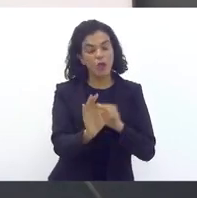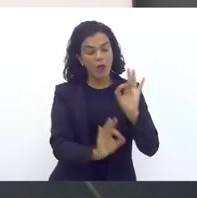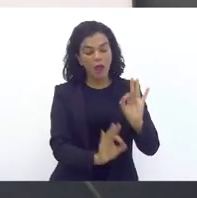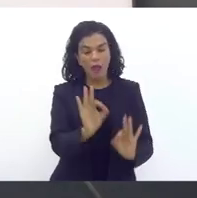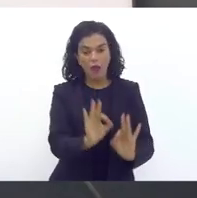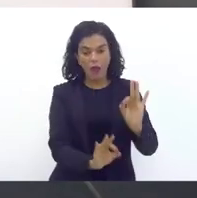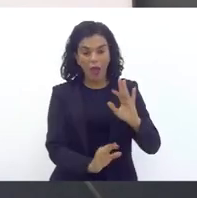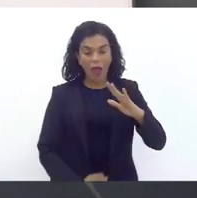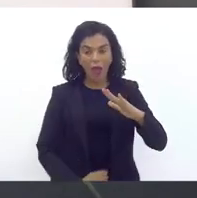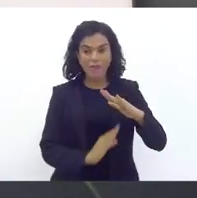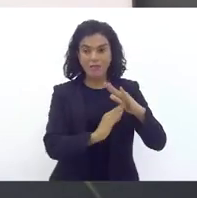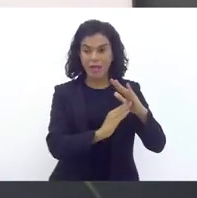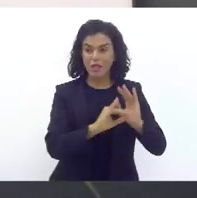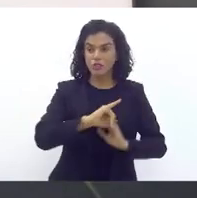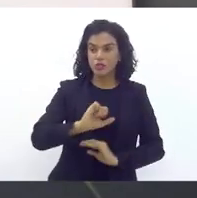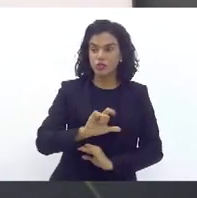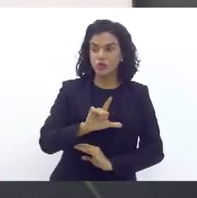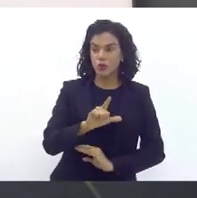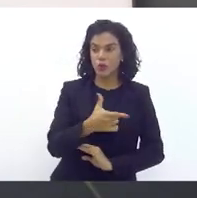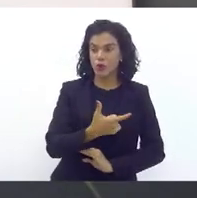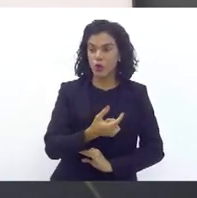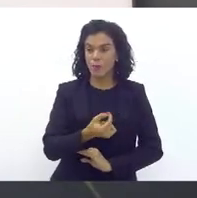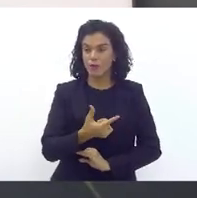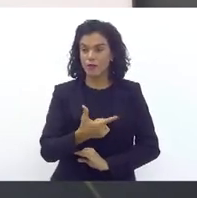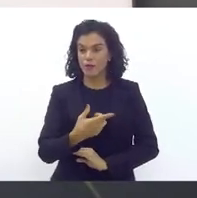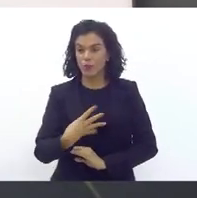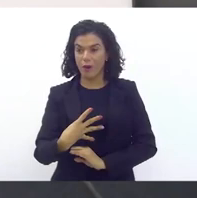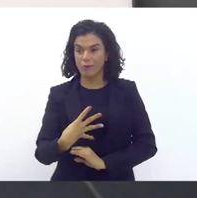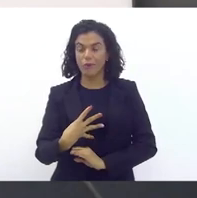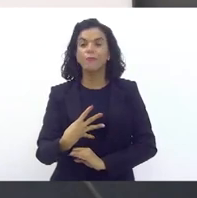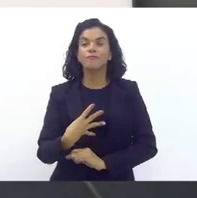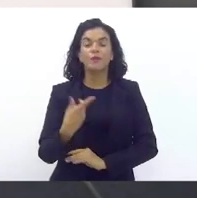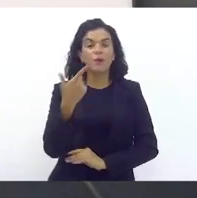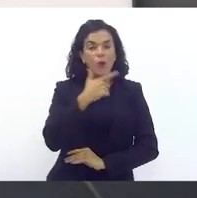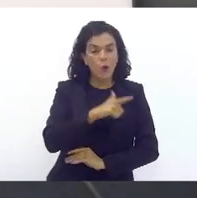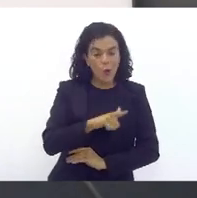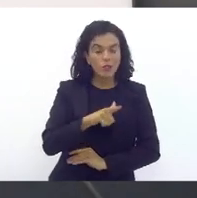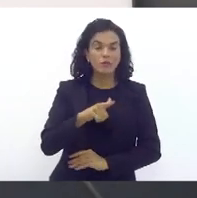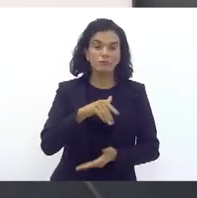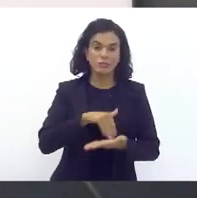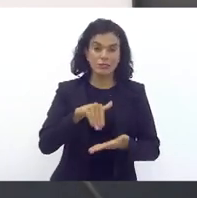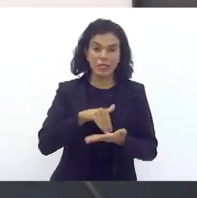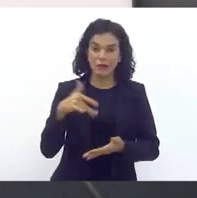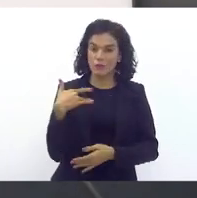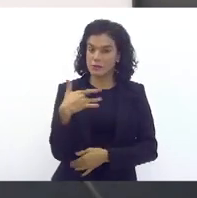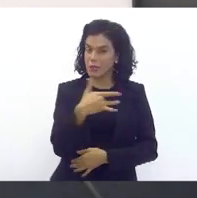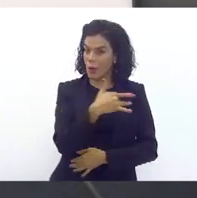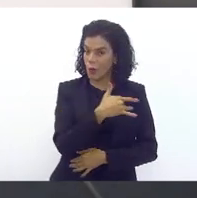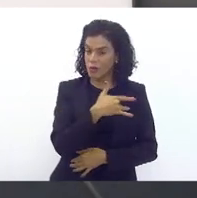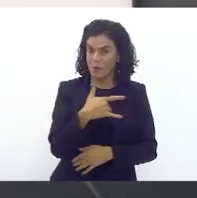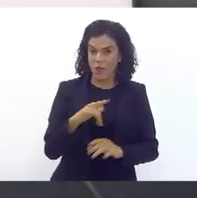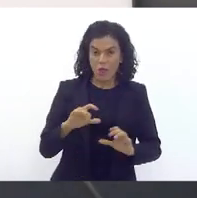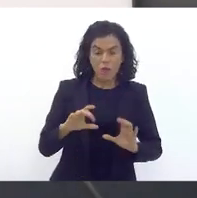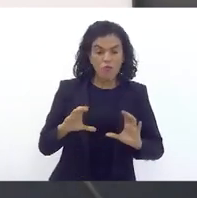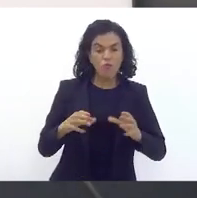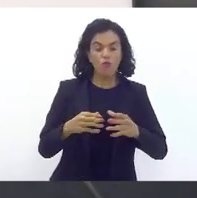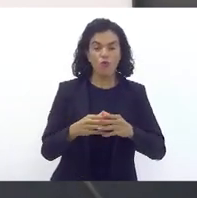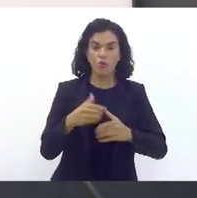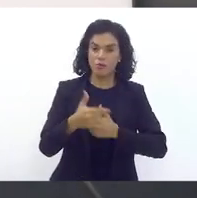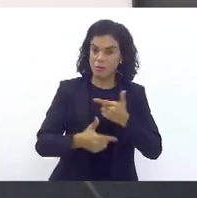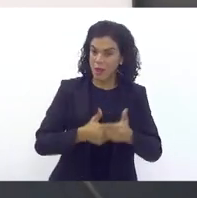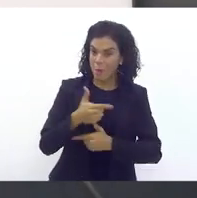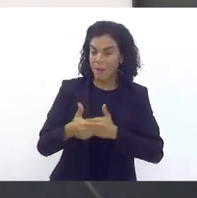programado até julho de 2024, para termos na Secretaria de Saúde uma força de trabalho capaz